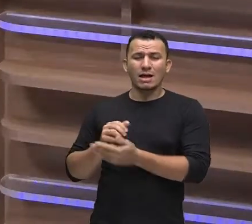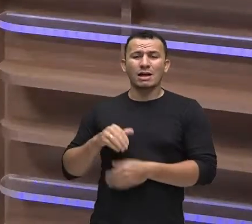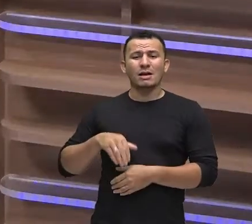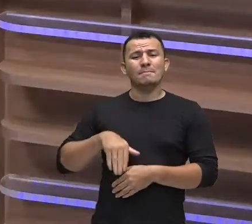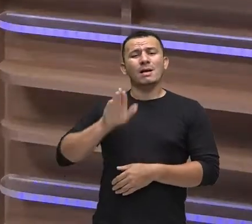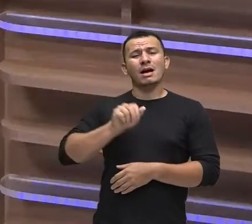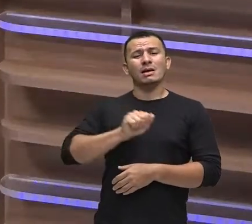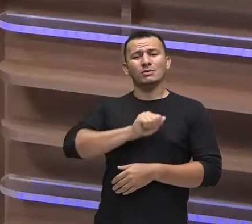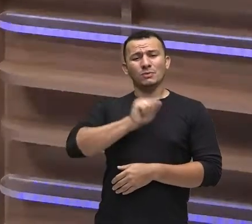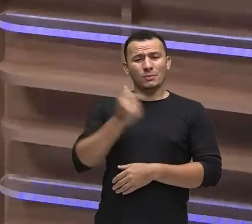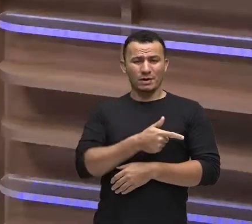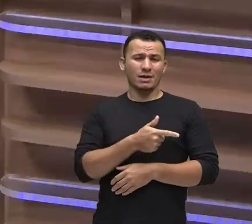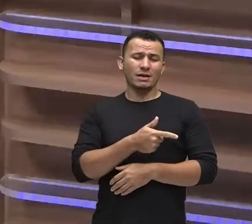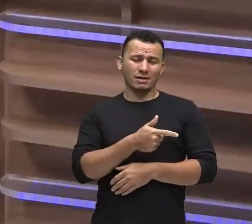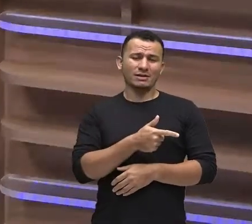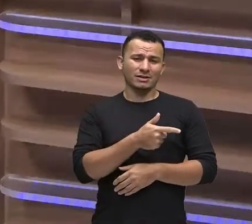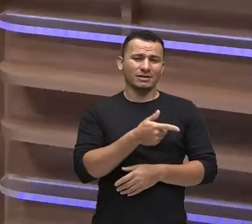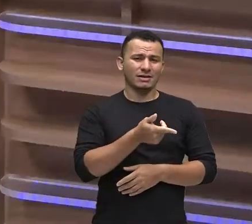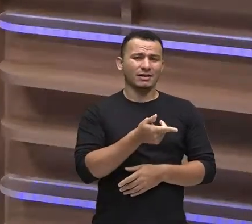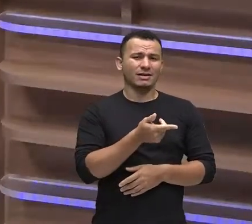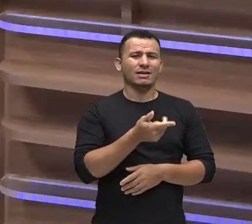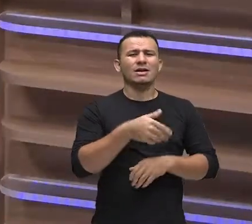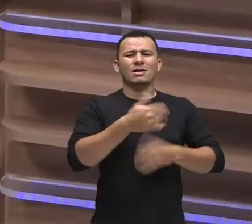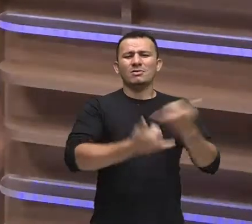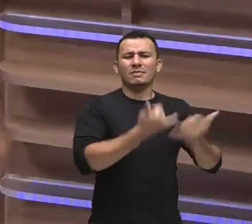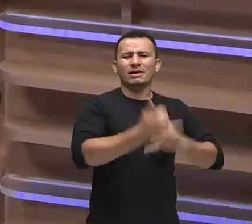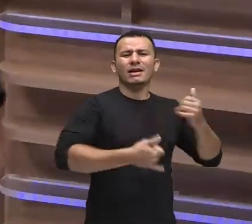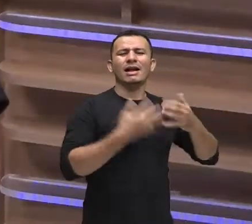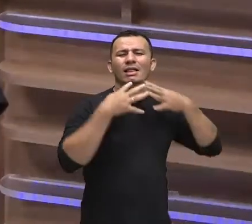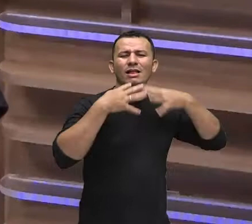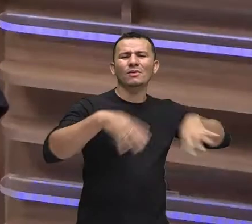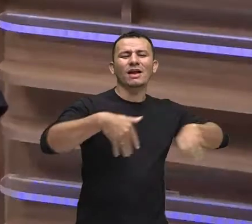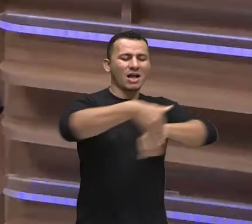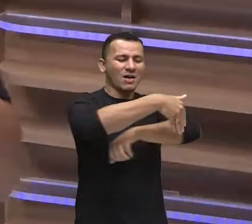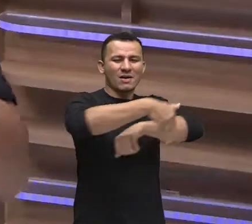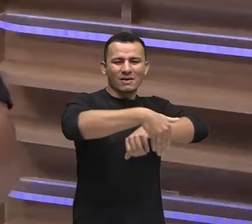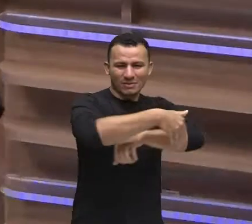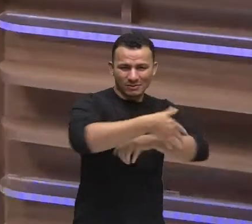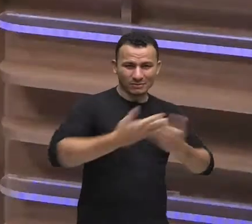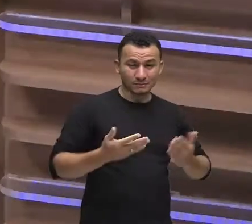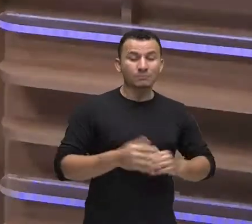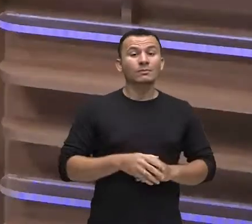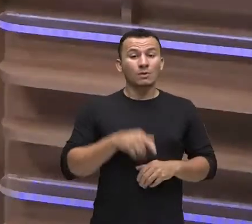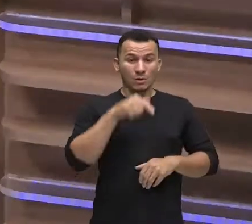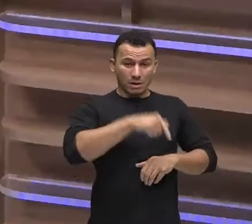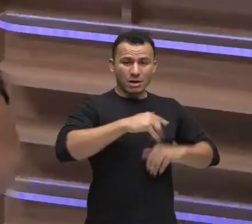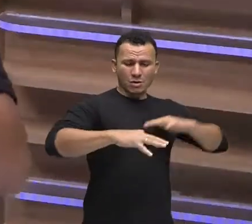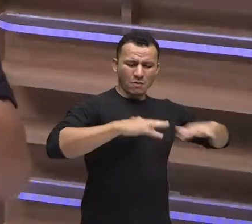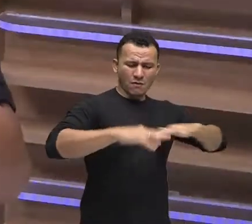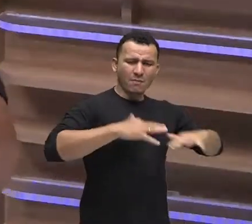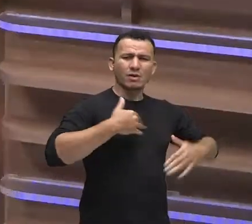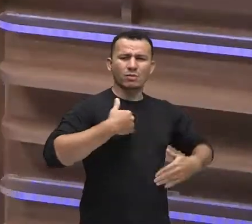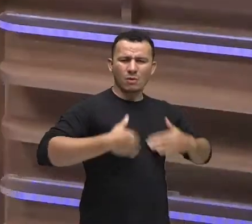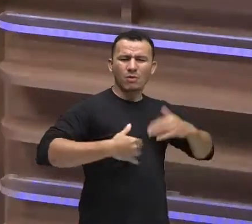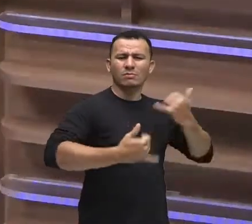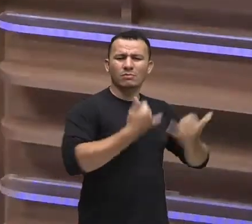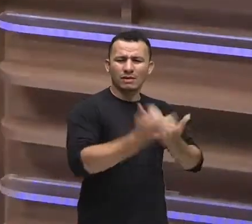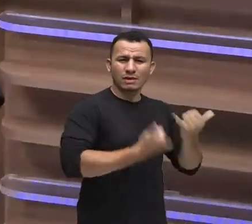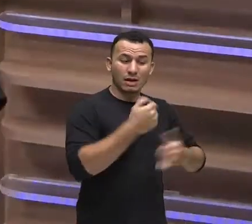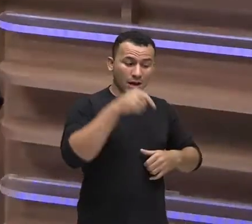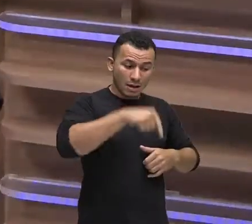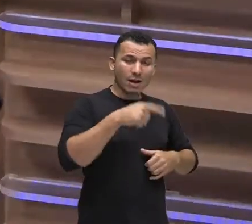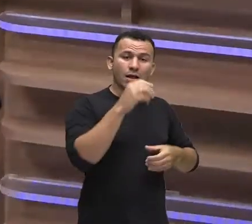essa prática do que o brincar, o correr, o saltar. E o brincar, o correr, o saltar, presente